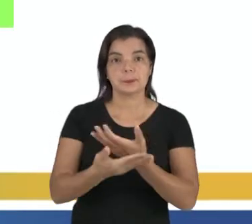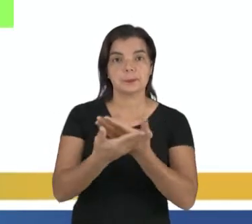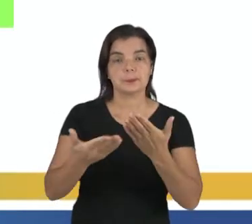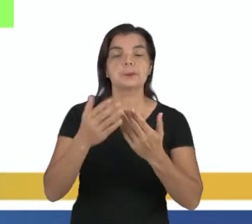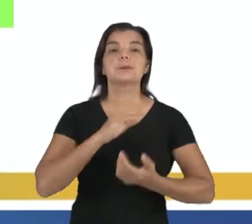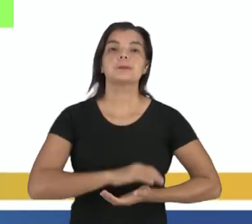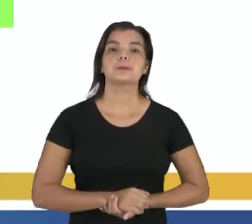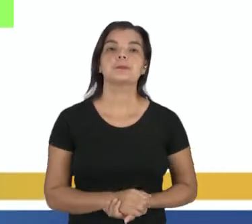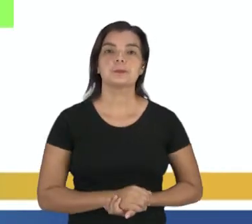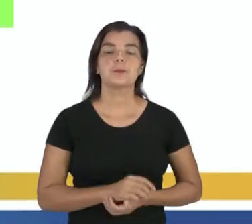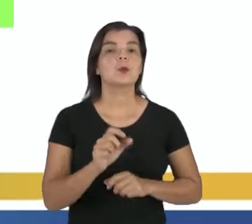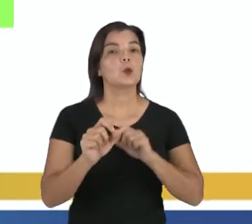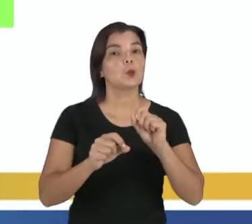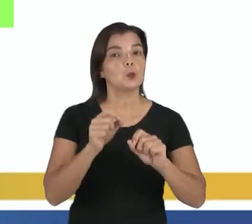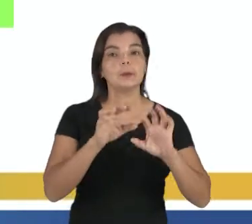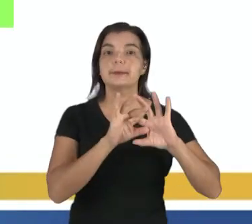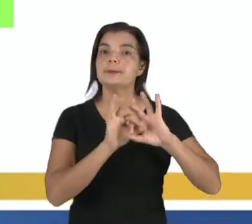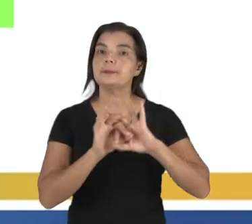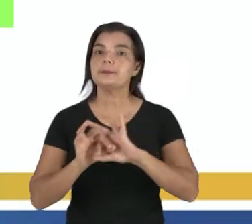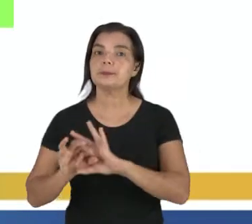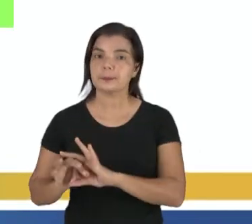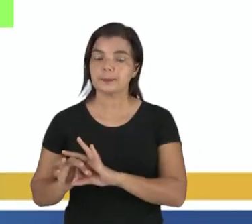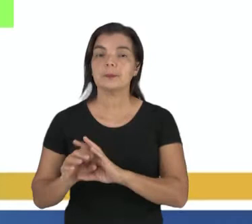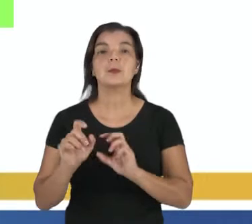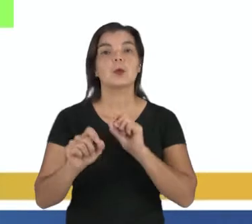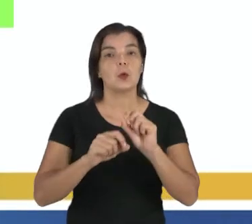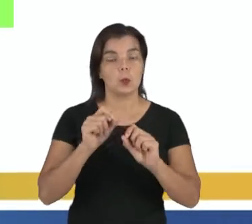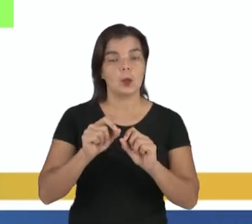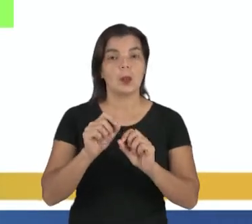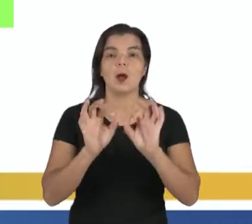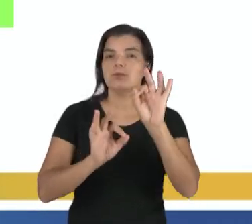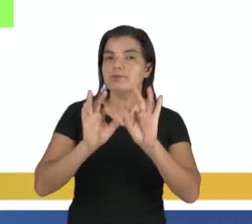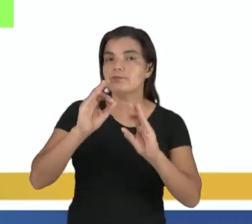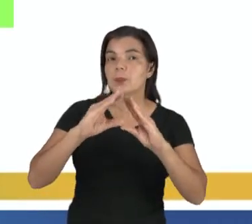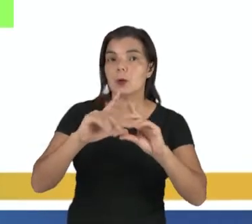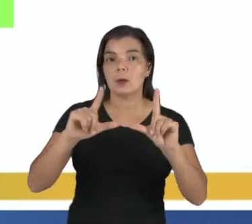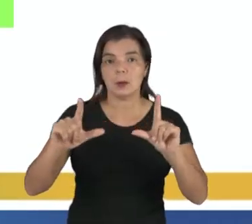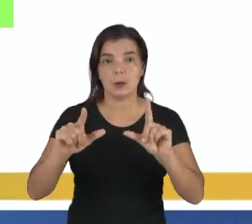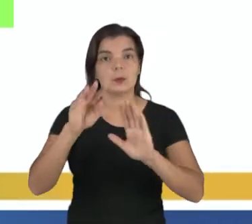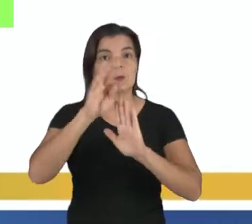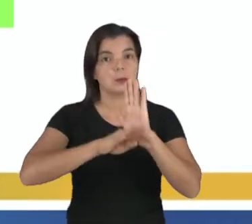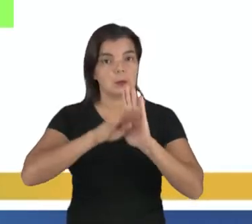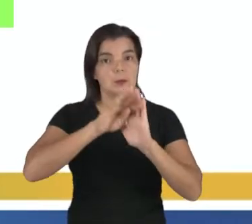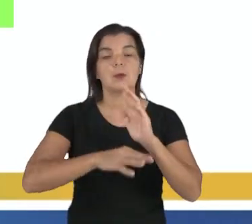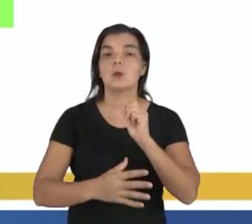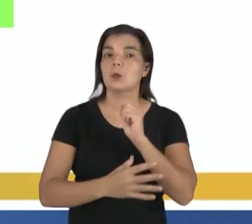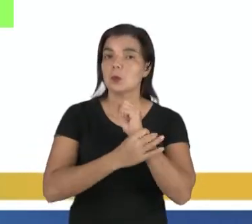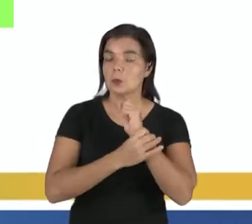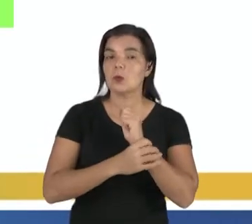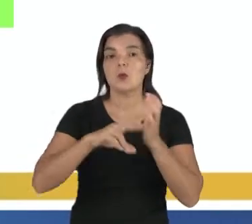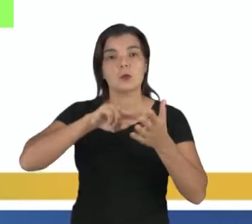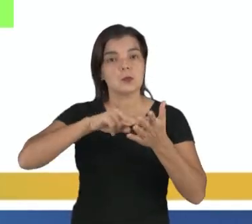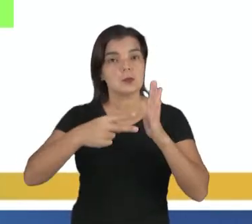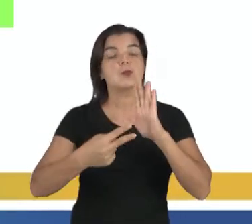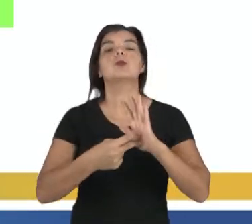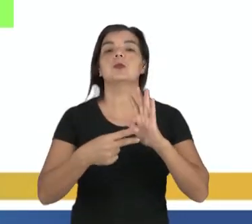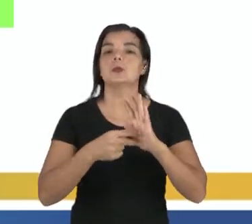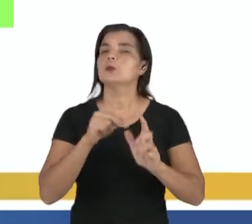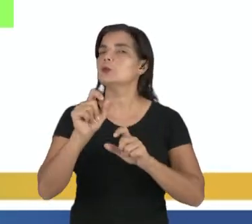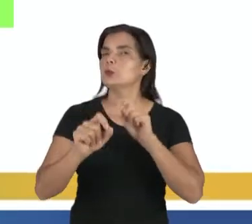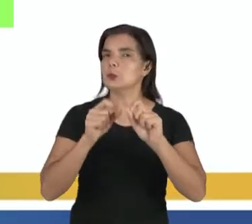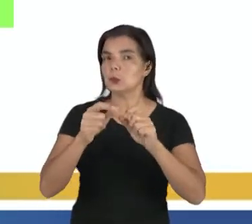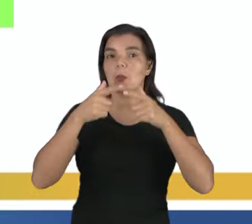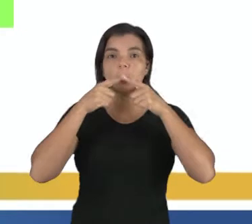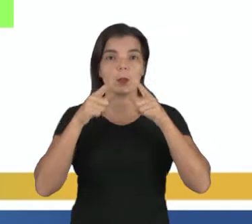para vocês. O que é coerência, é o que trata da formação lógica do texto, garantindo-lhe sentido através